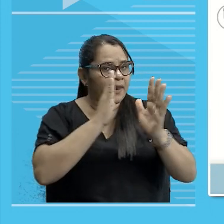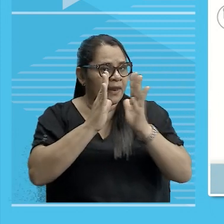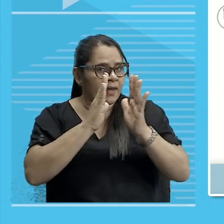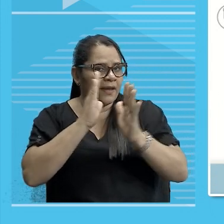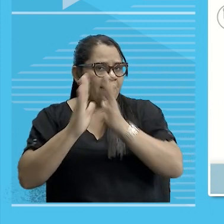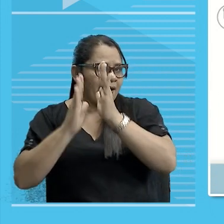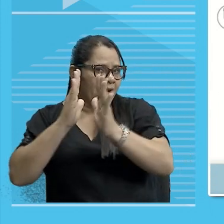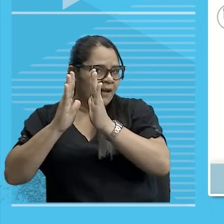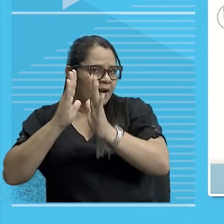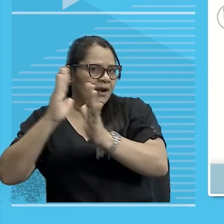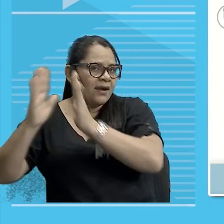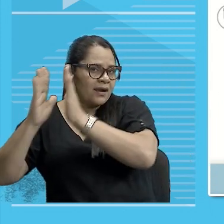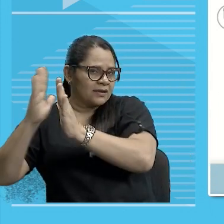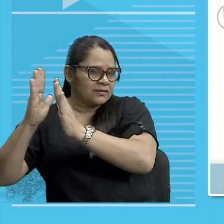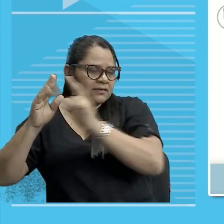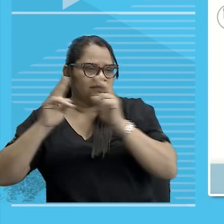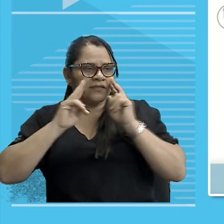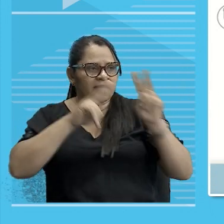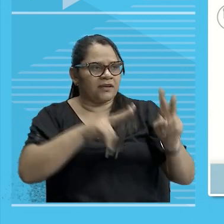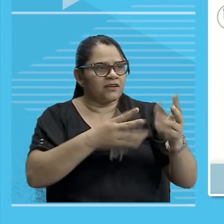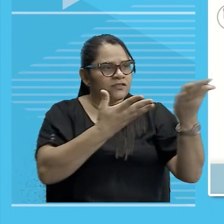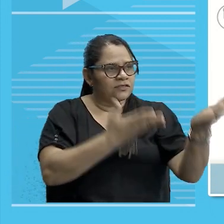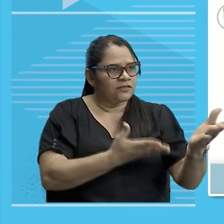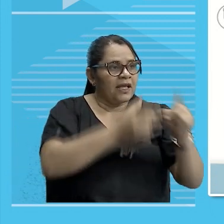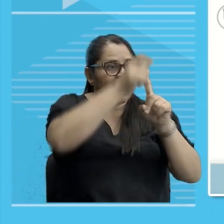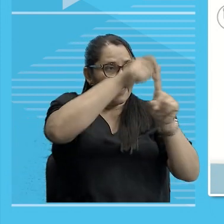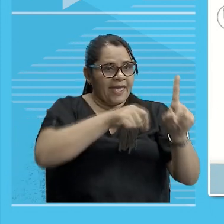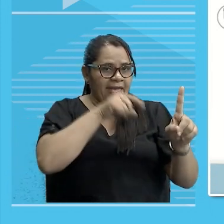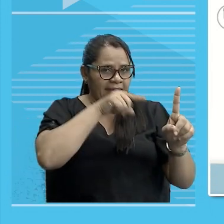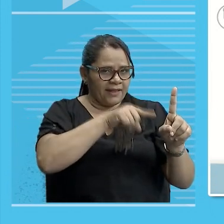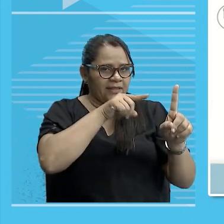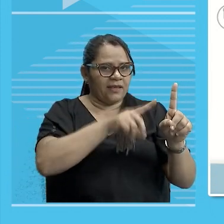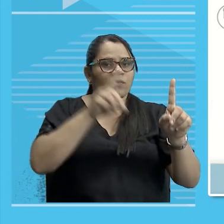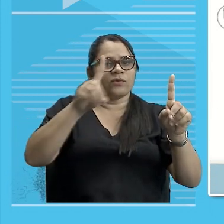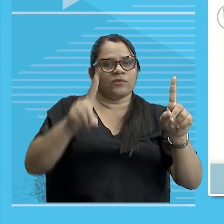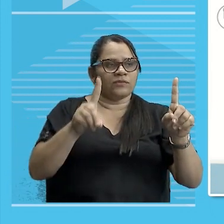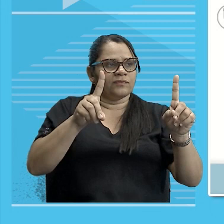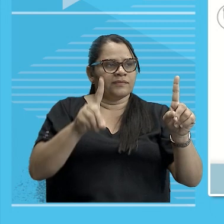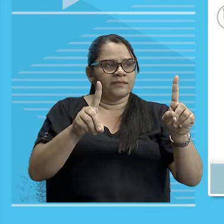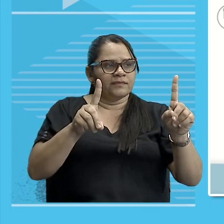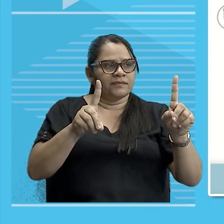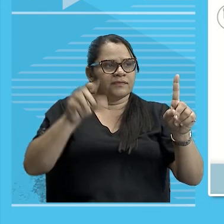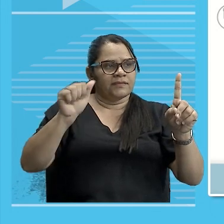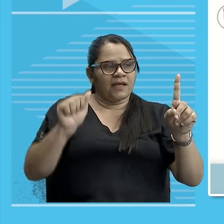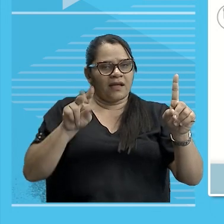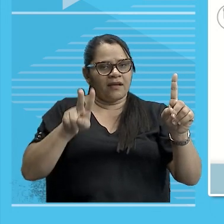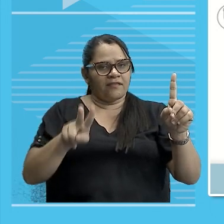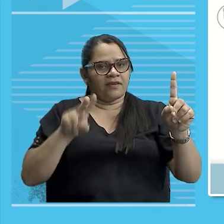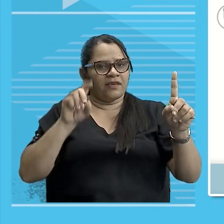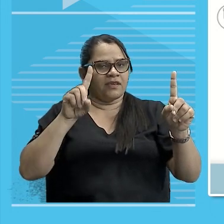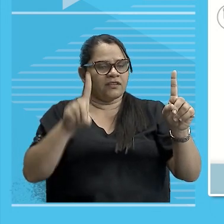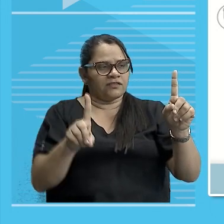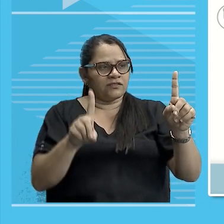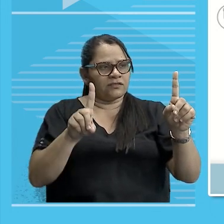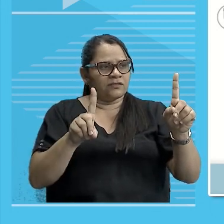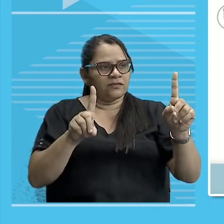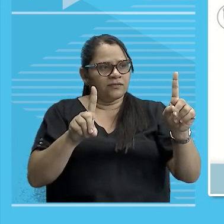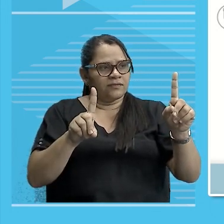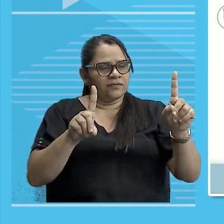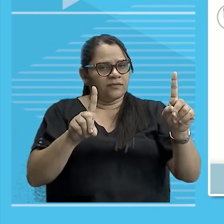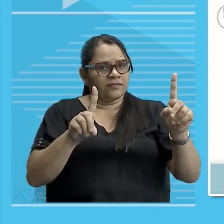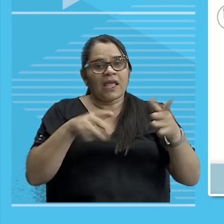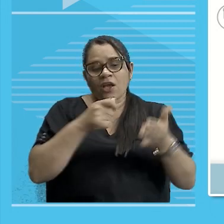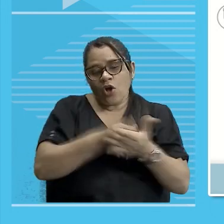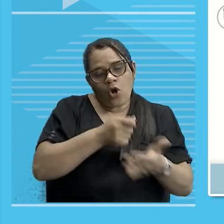porque esse cara que o David Galvin é mais cobrado